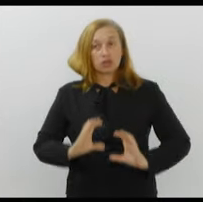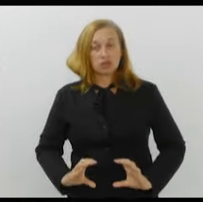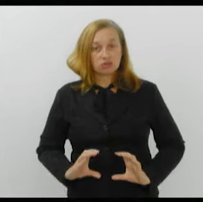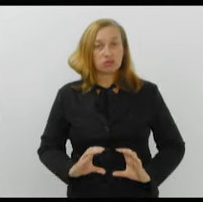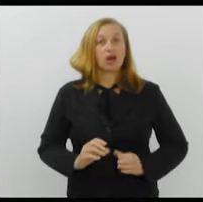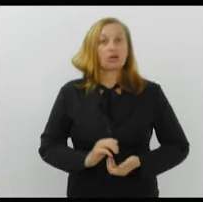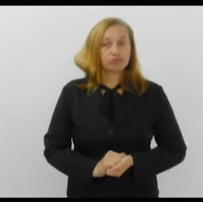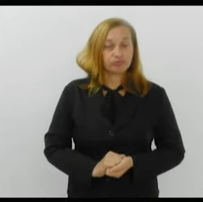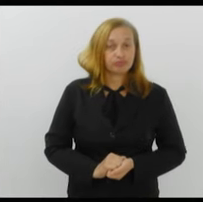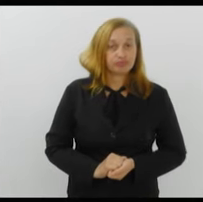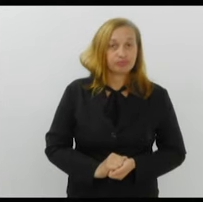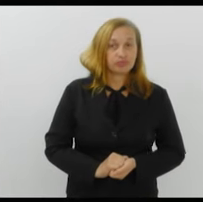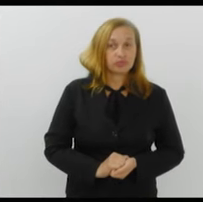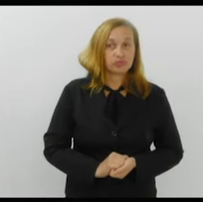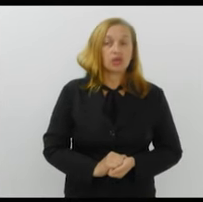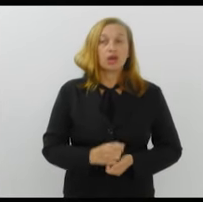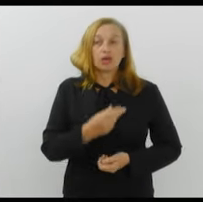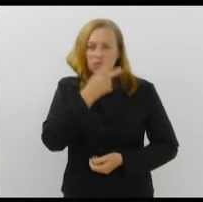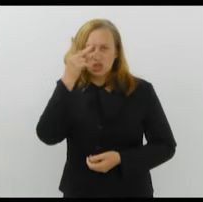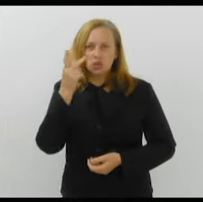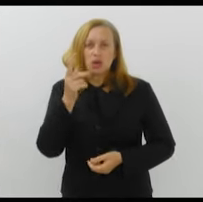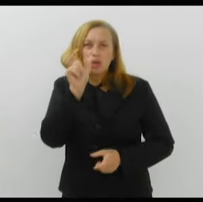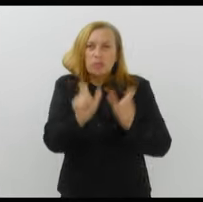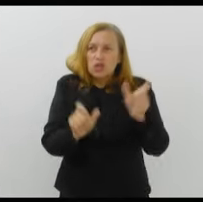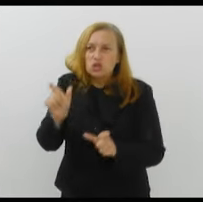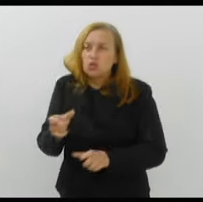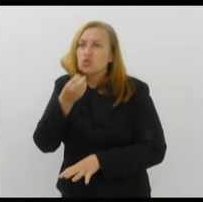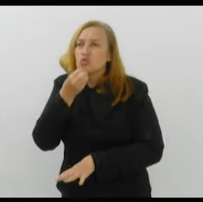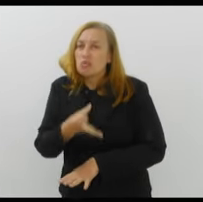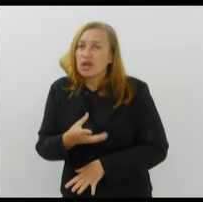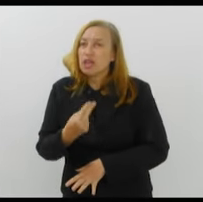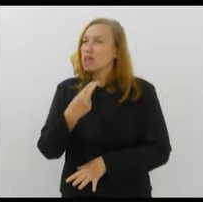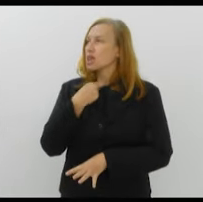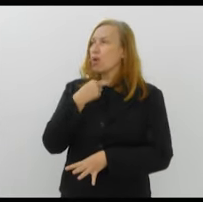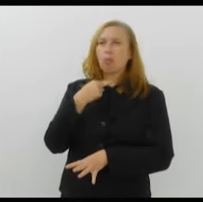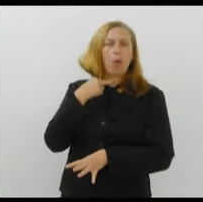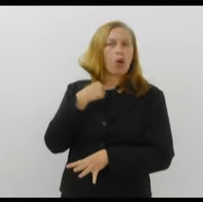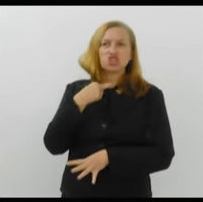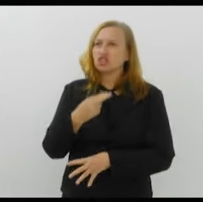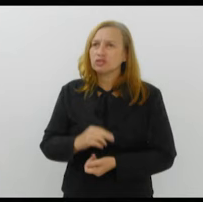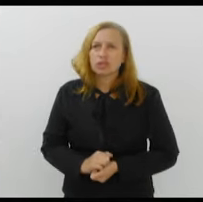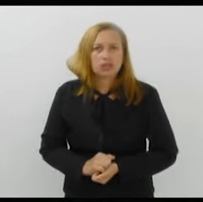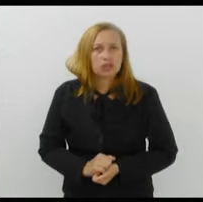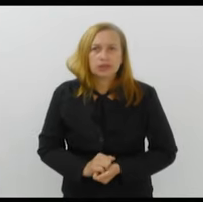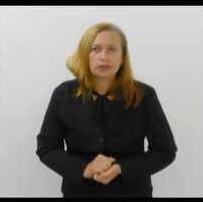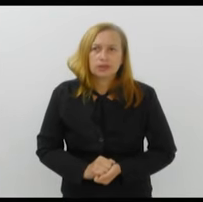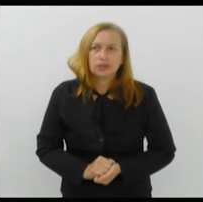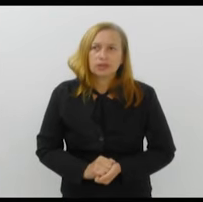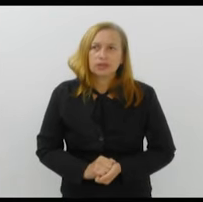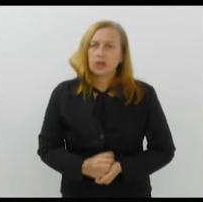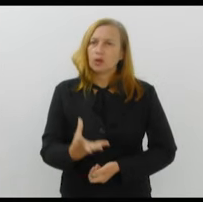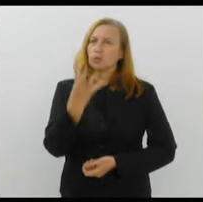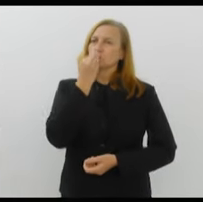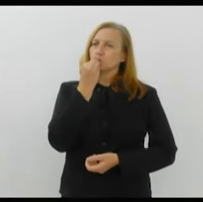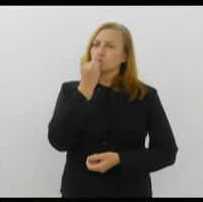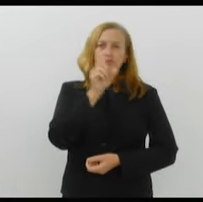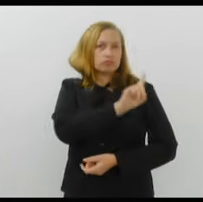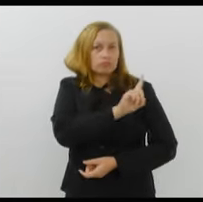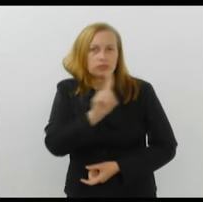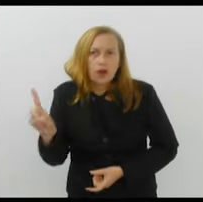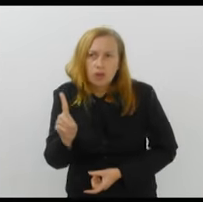contribuinte decente, pessoas de bem. A gente não pode mais se calar diante